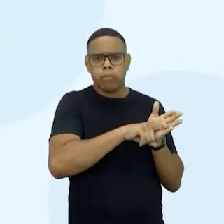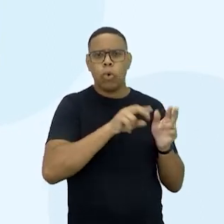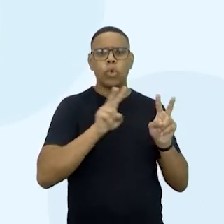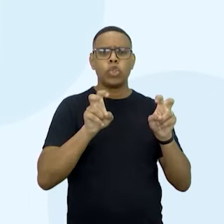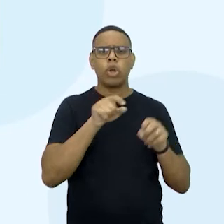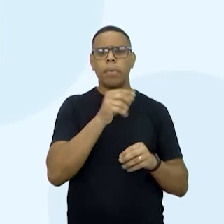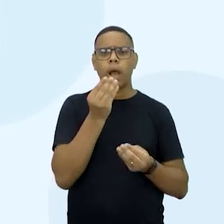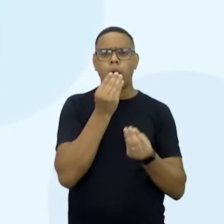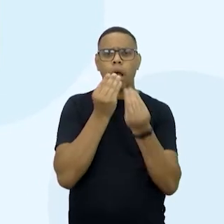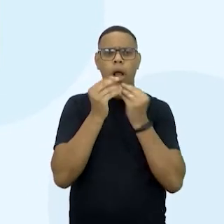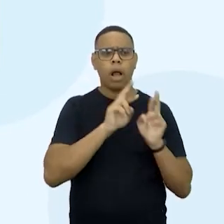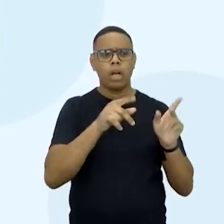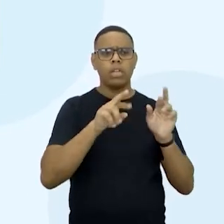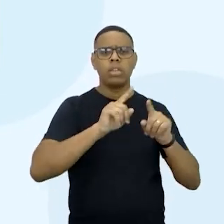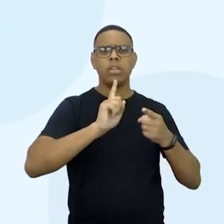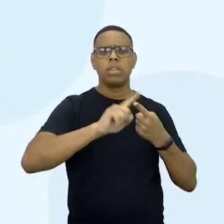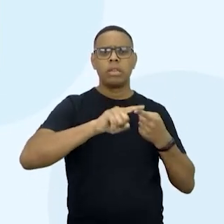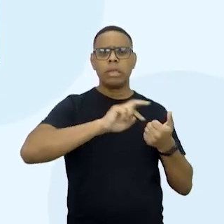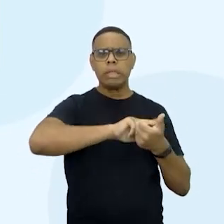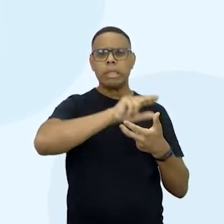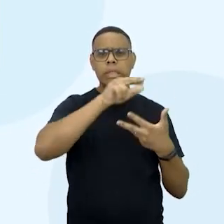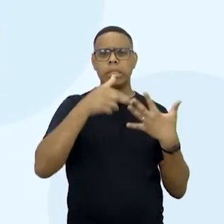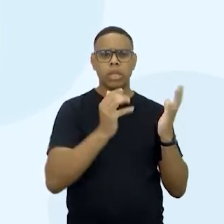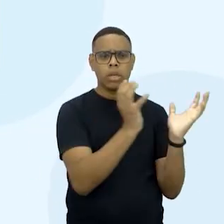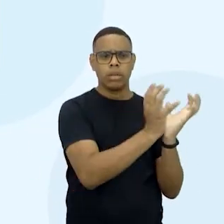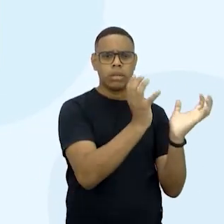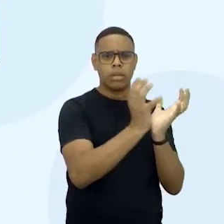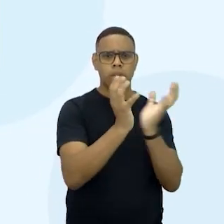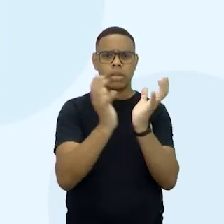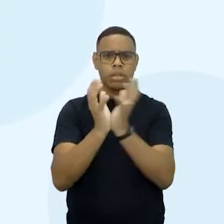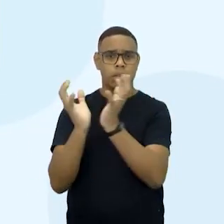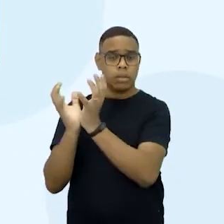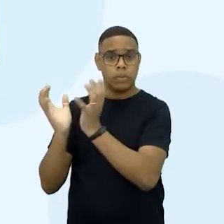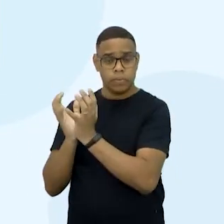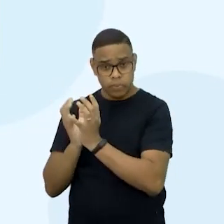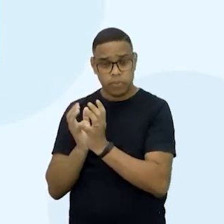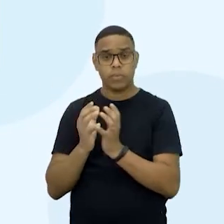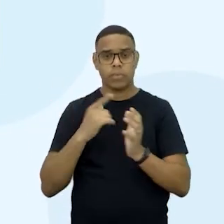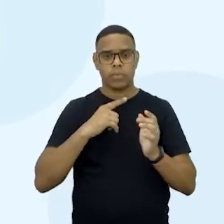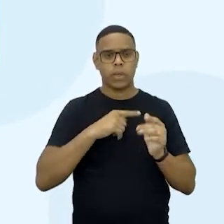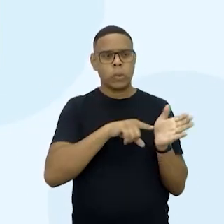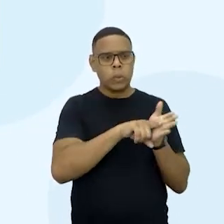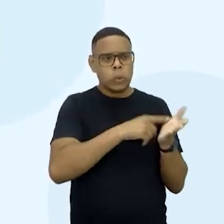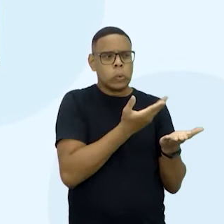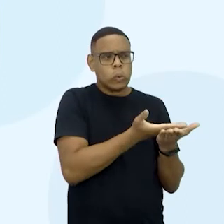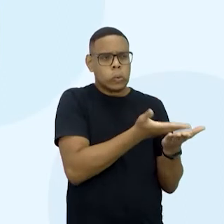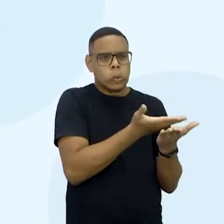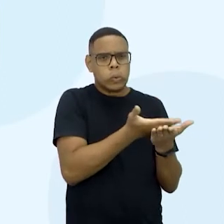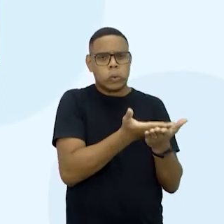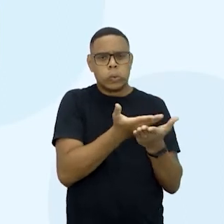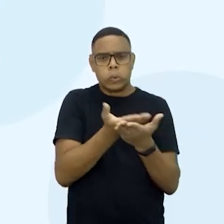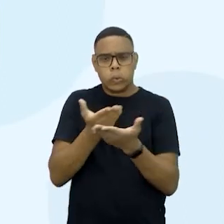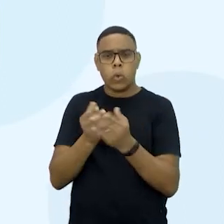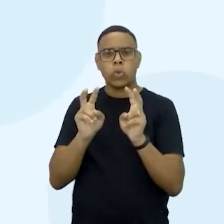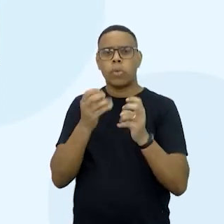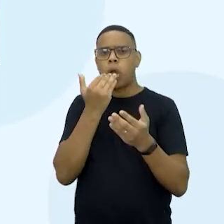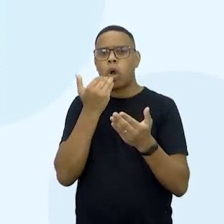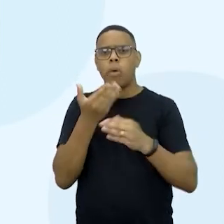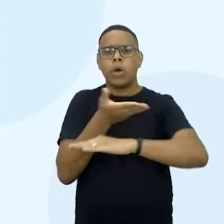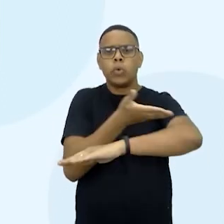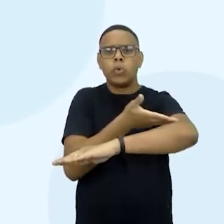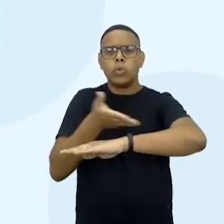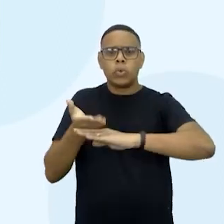naquela realizou nessas comunidades net o senhor realizou diversos estudos nutricionais